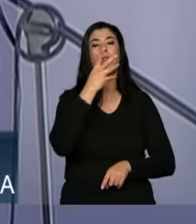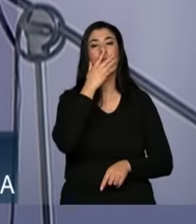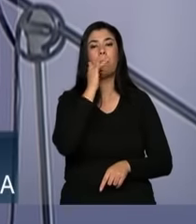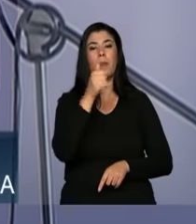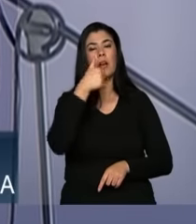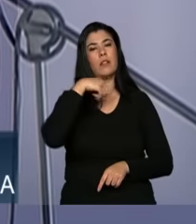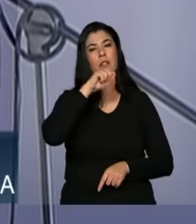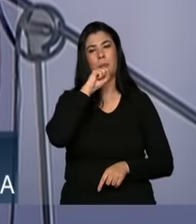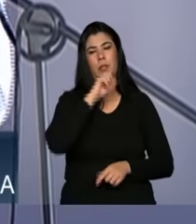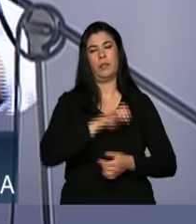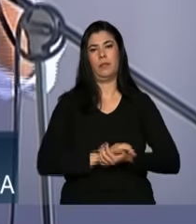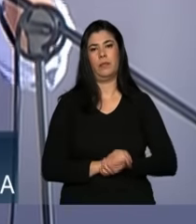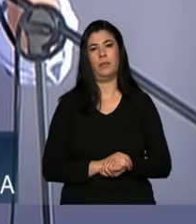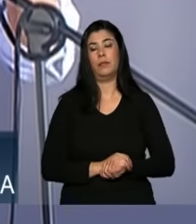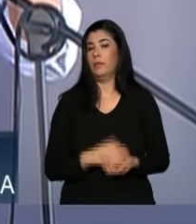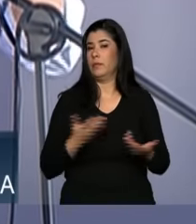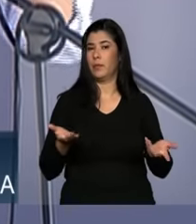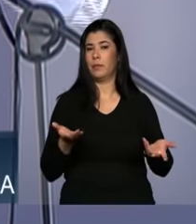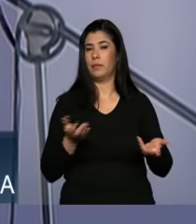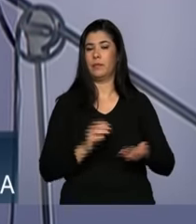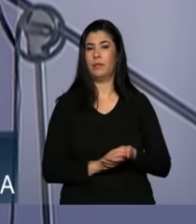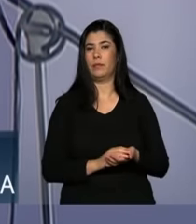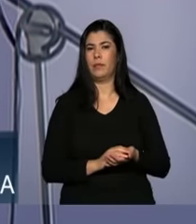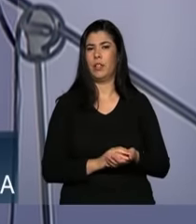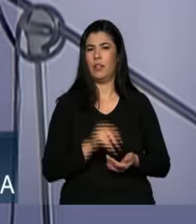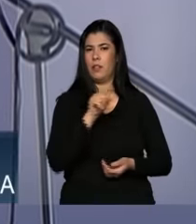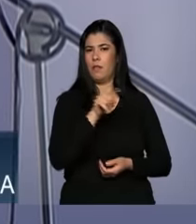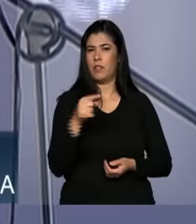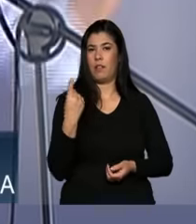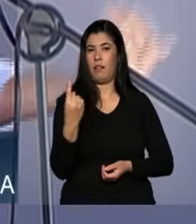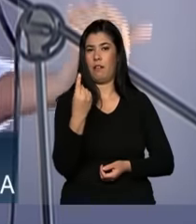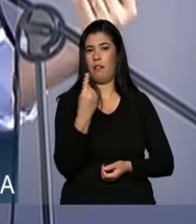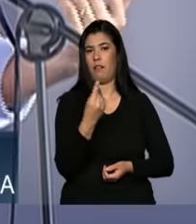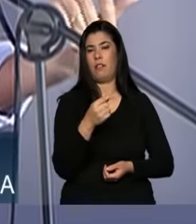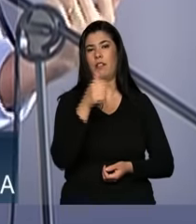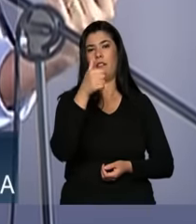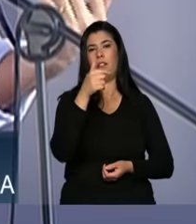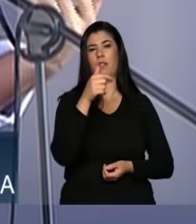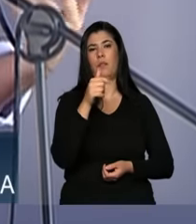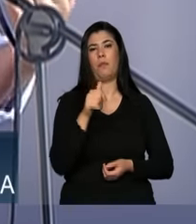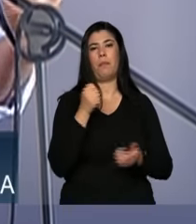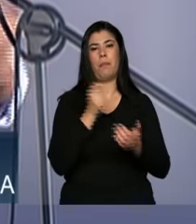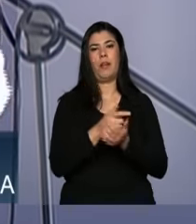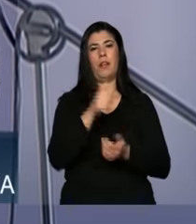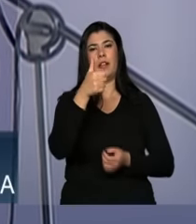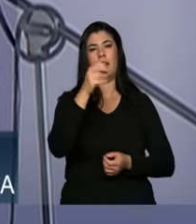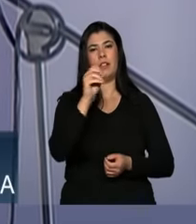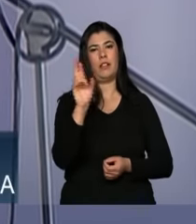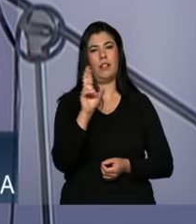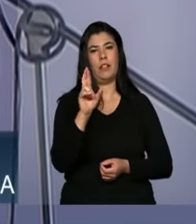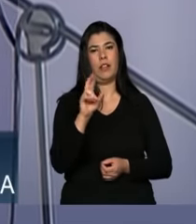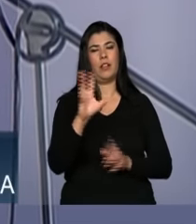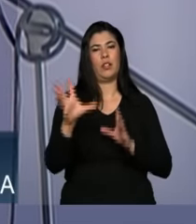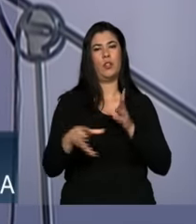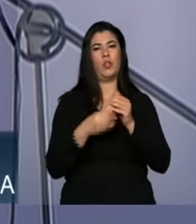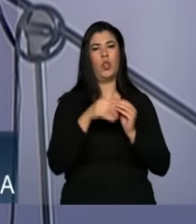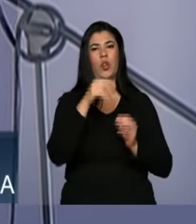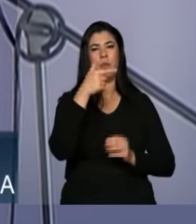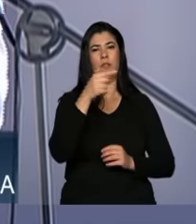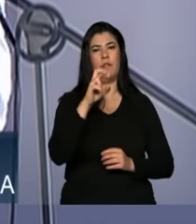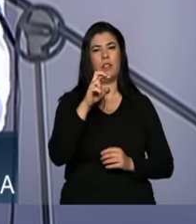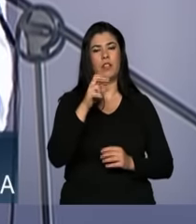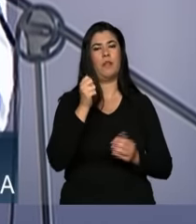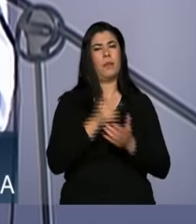do Dia das Mães. Então, R$ 10 mais 25 da prestação dá 35. Dá para